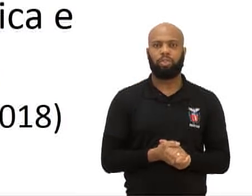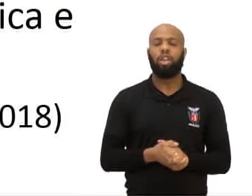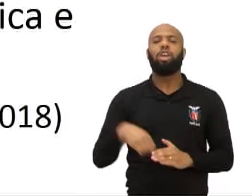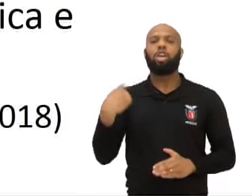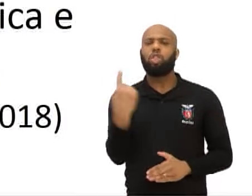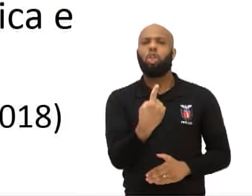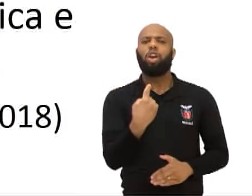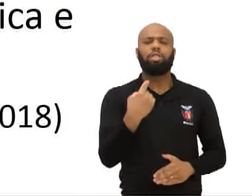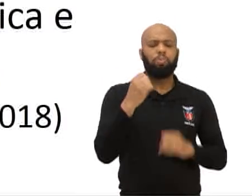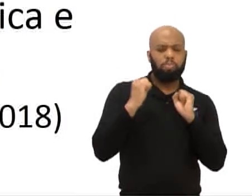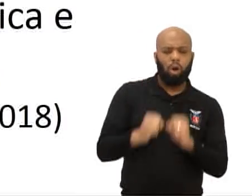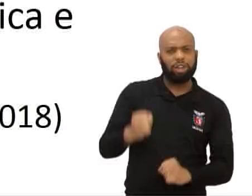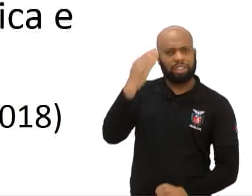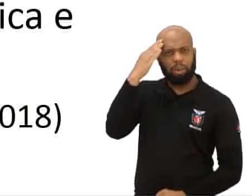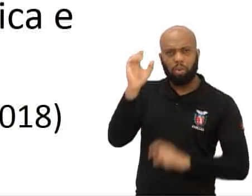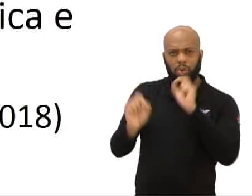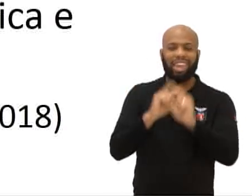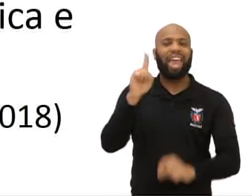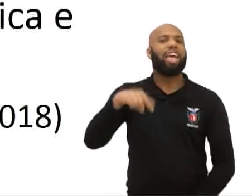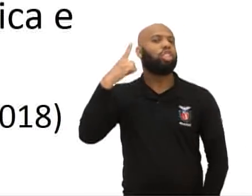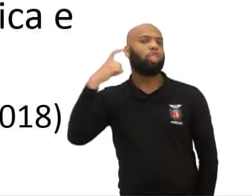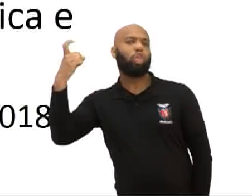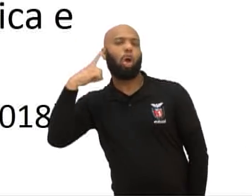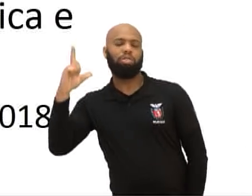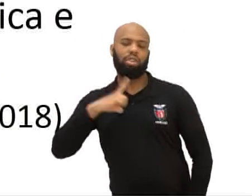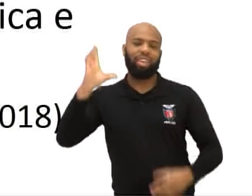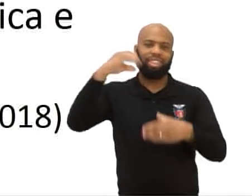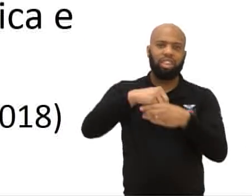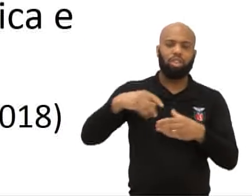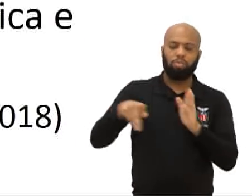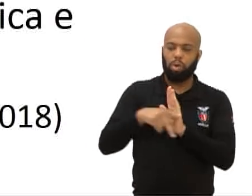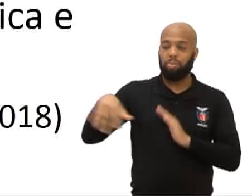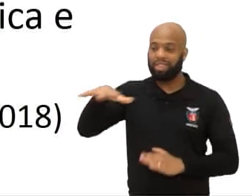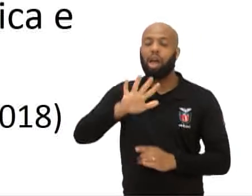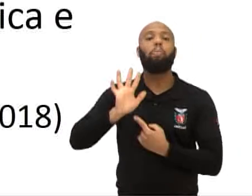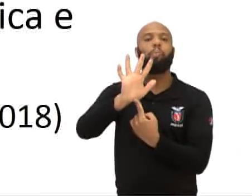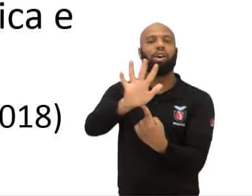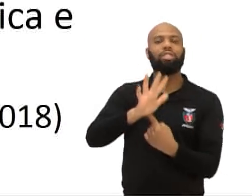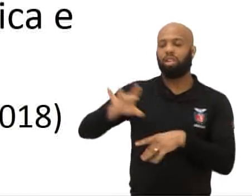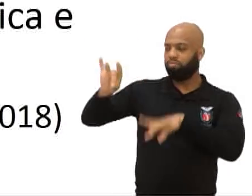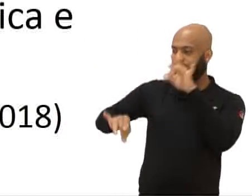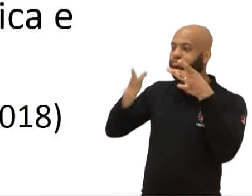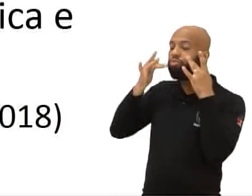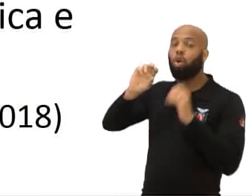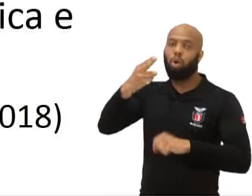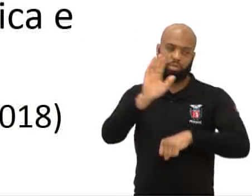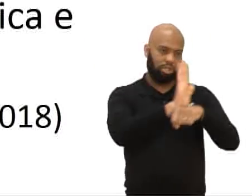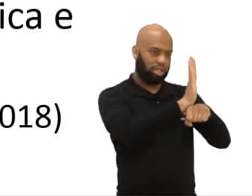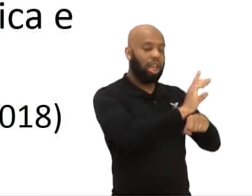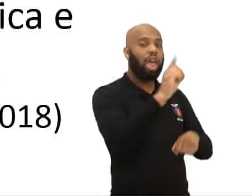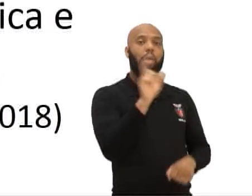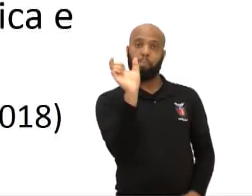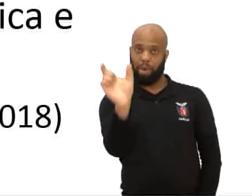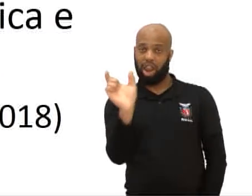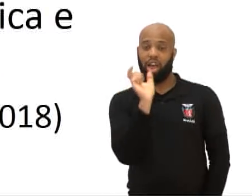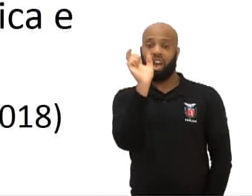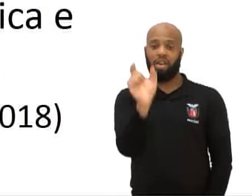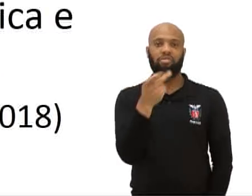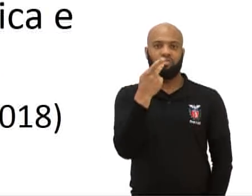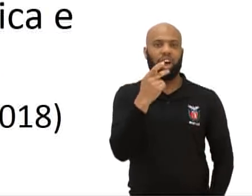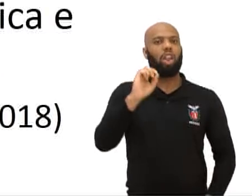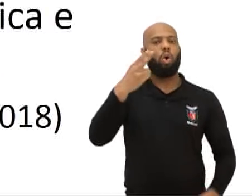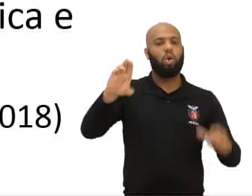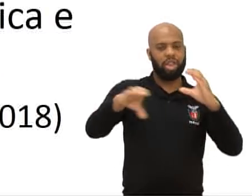Podemos considerar que são as sonoridades da cena e envolvem a palavra falada ou cantada,